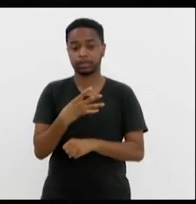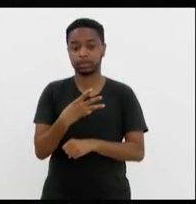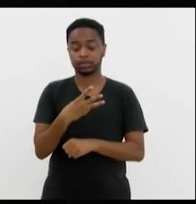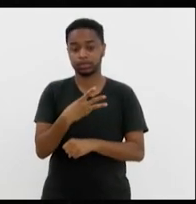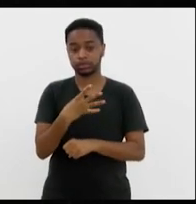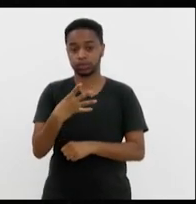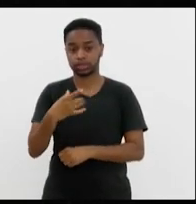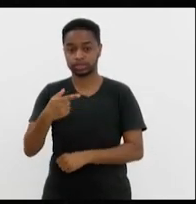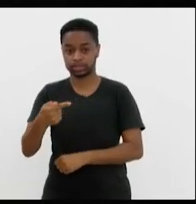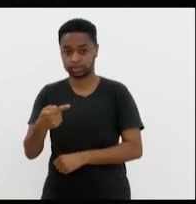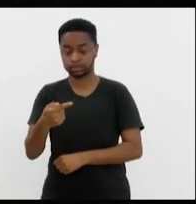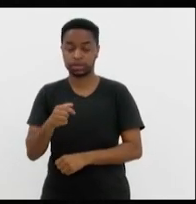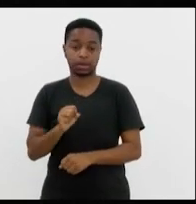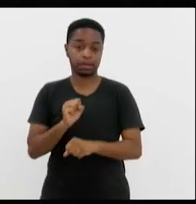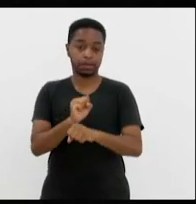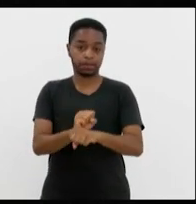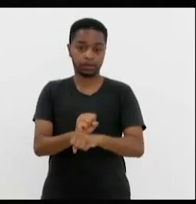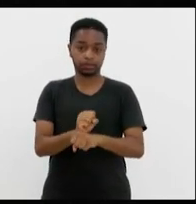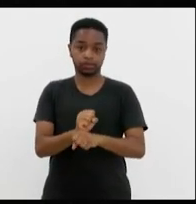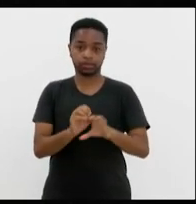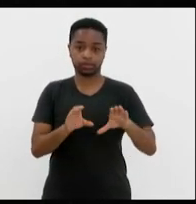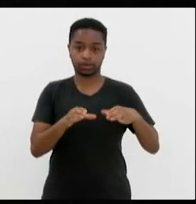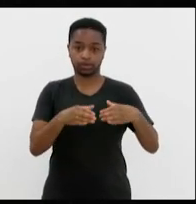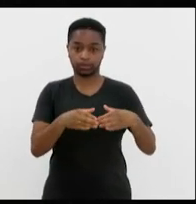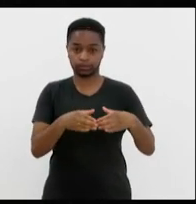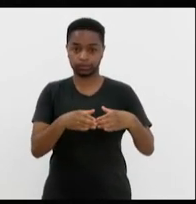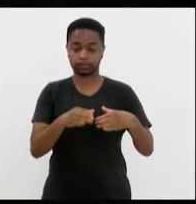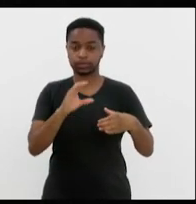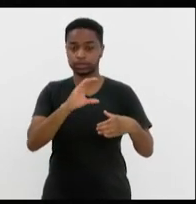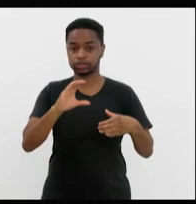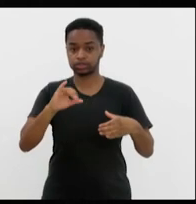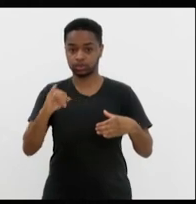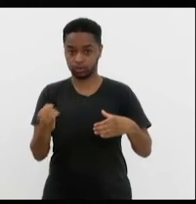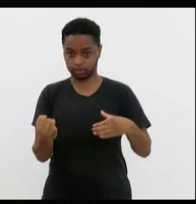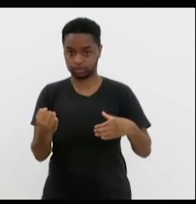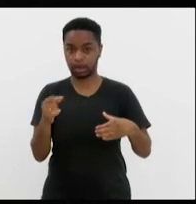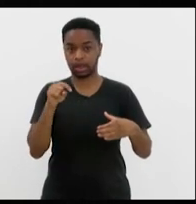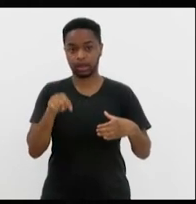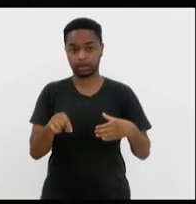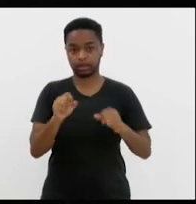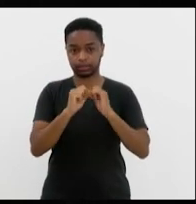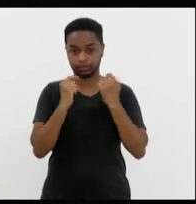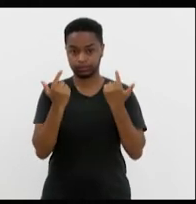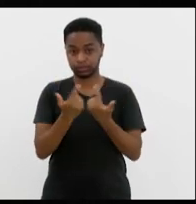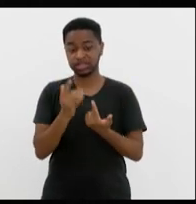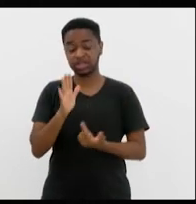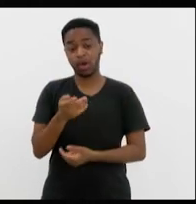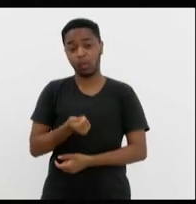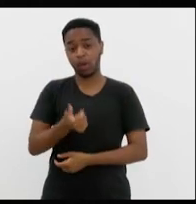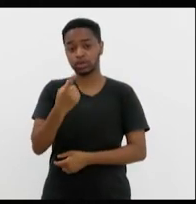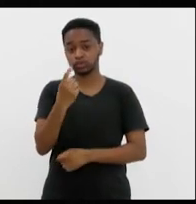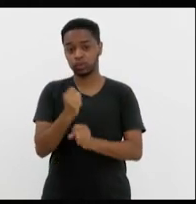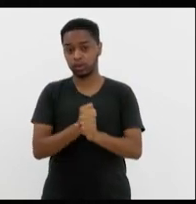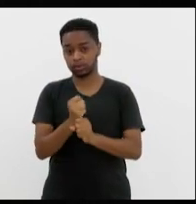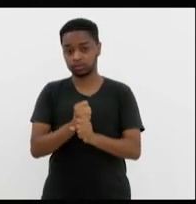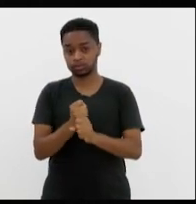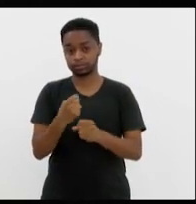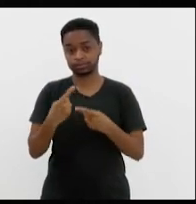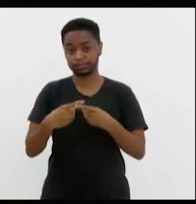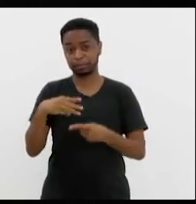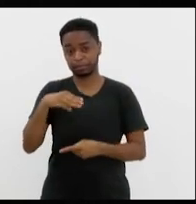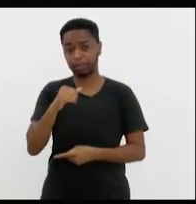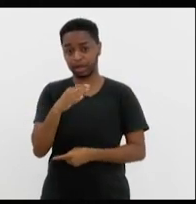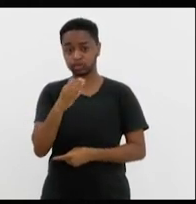347/2023, ele está parado na Comissão da Constituição e Justiça dessa casa, por quase um ano. Em março vai fazer